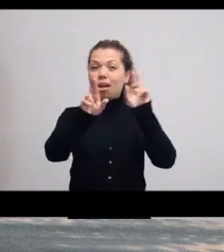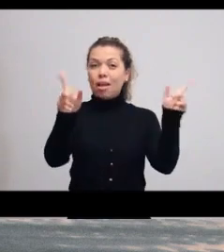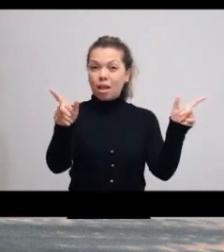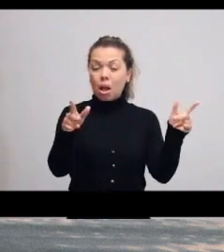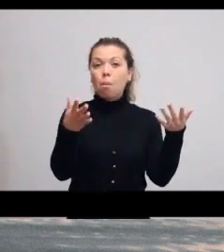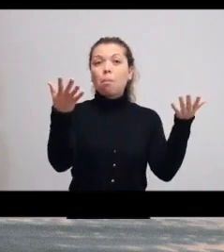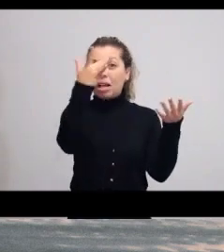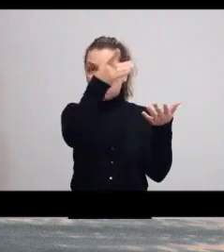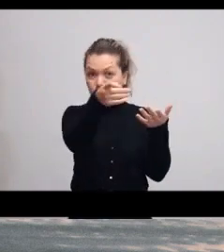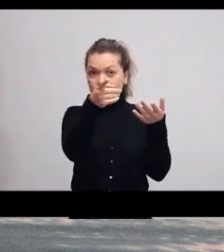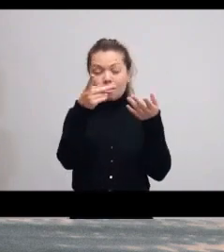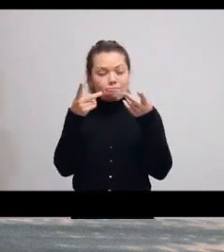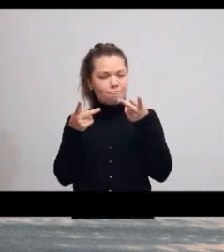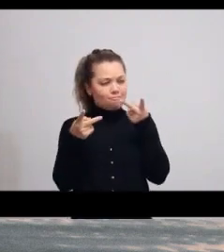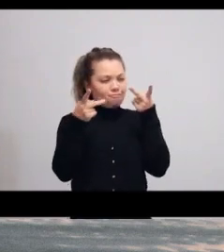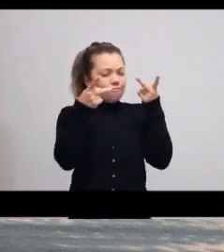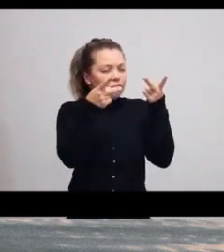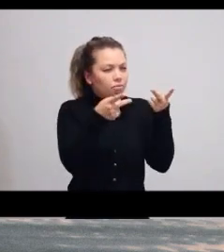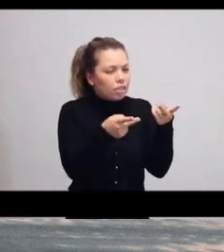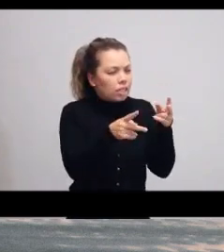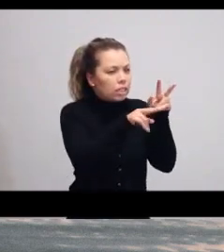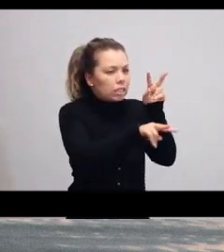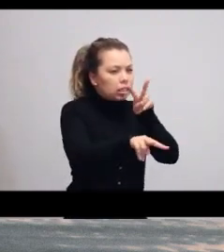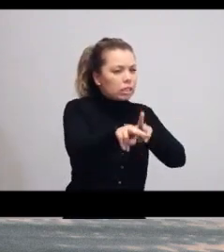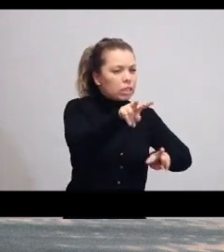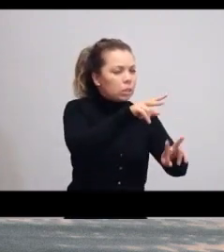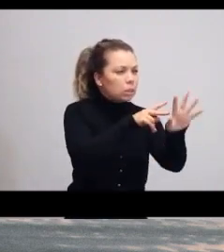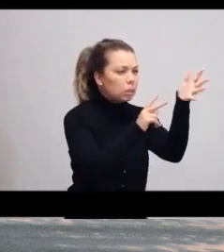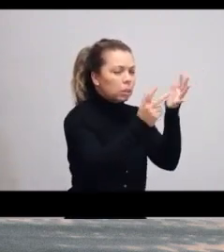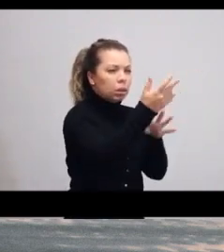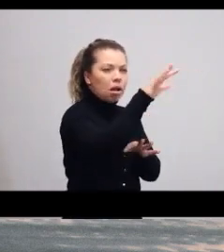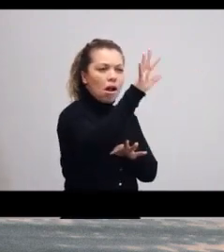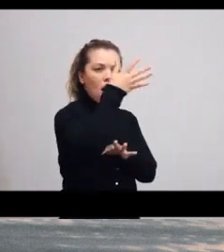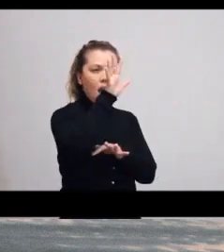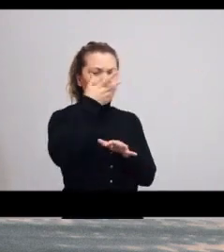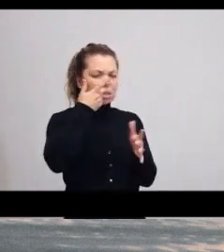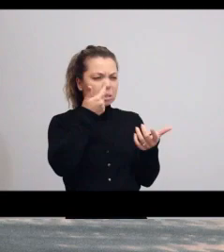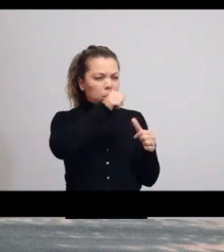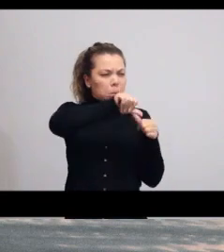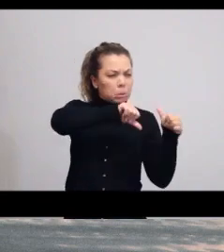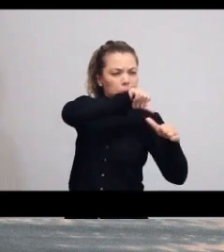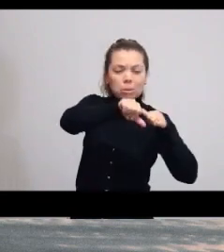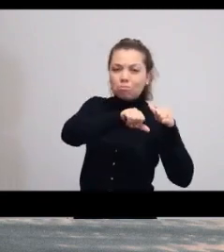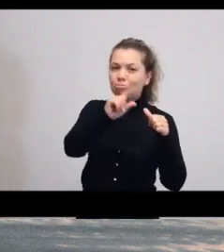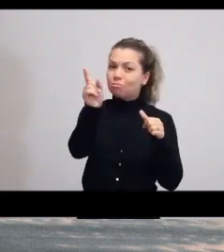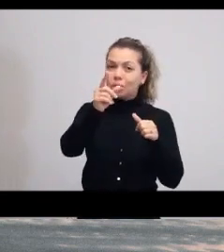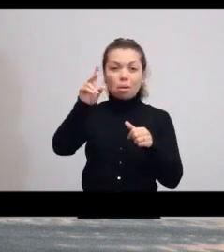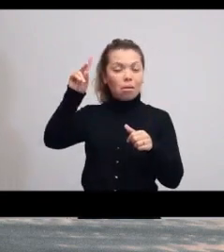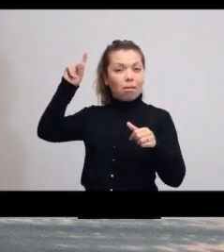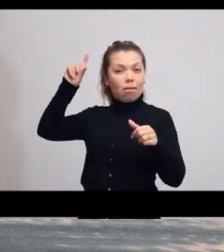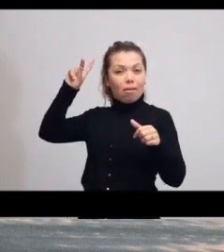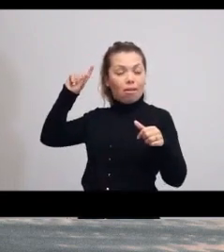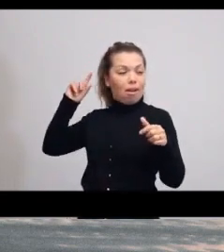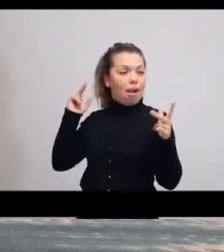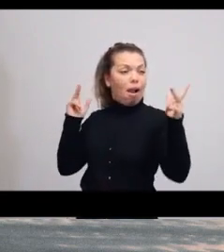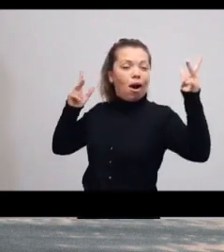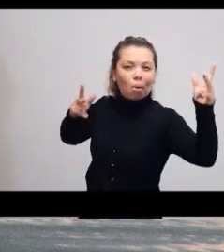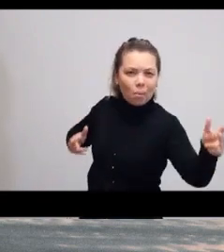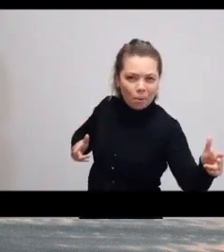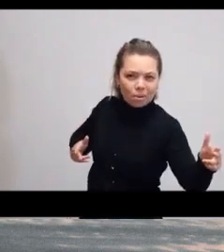meio ambiente, mas além disso as comunidades tradicionais. A situação ficou mais complexa no início da década de 80,